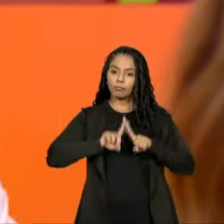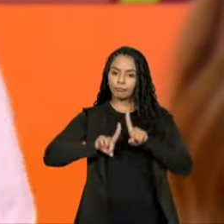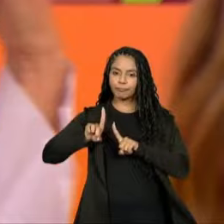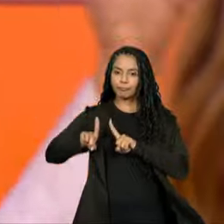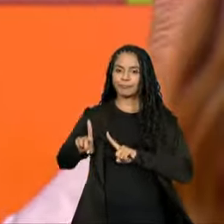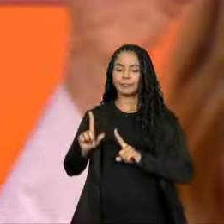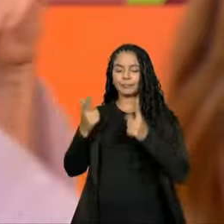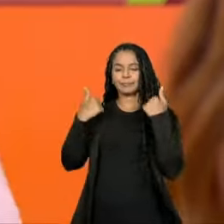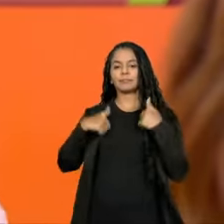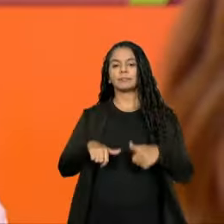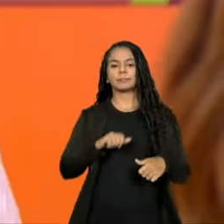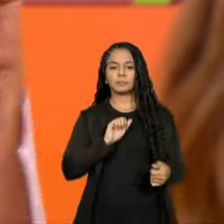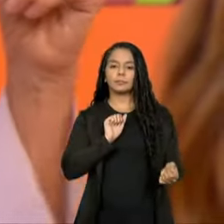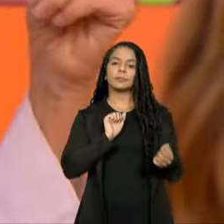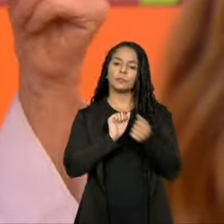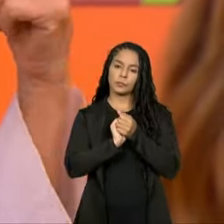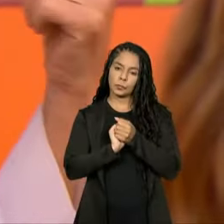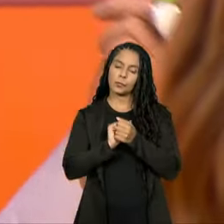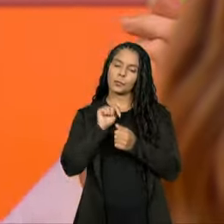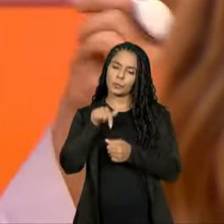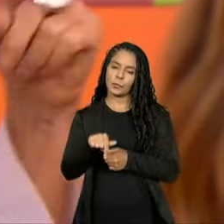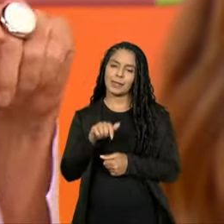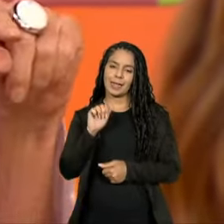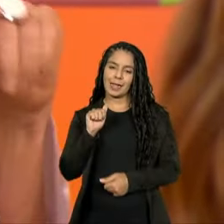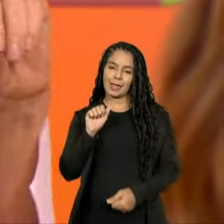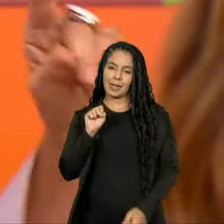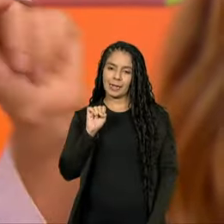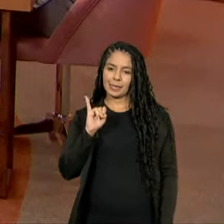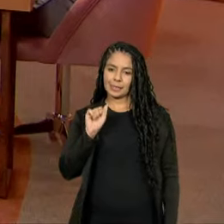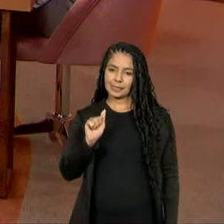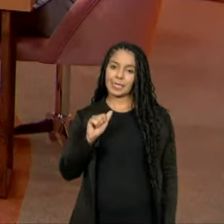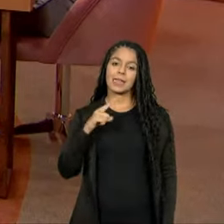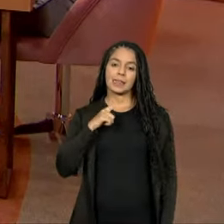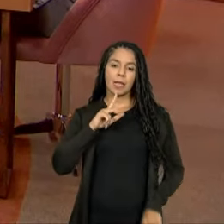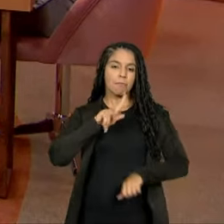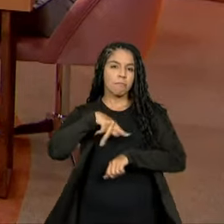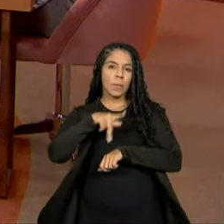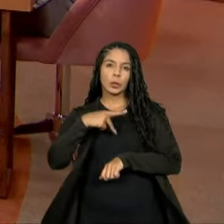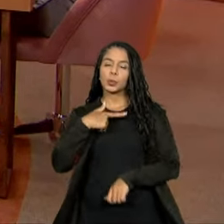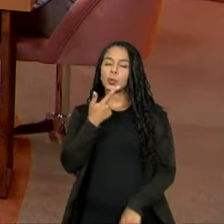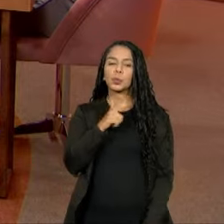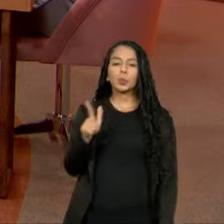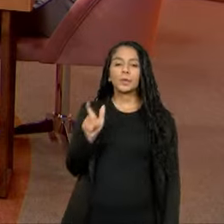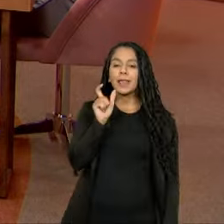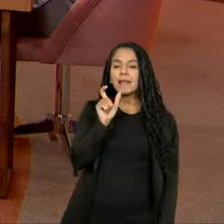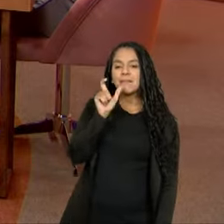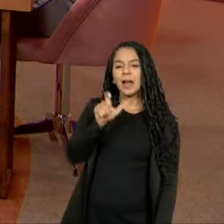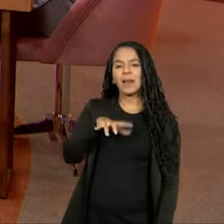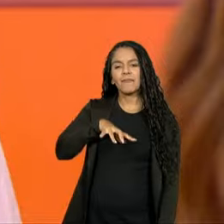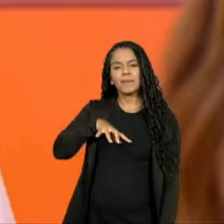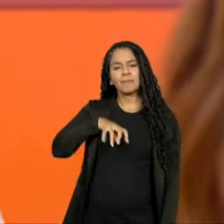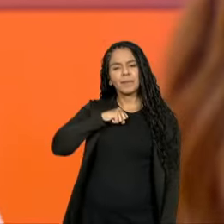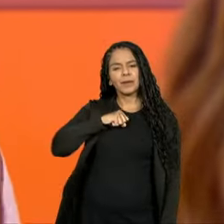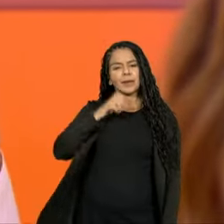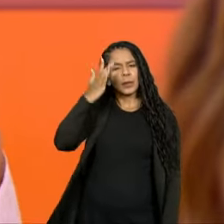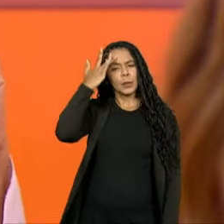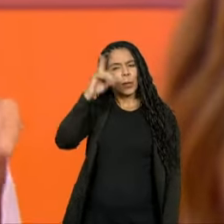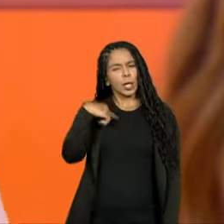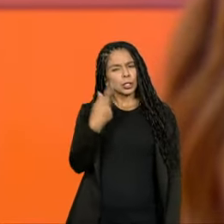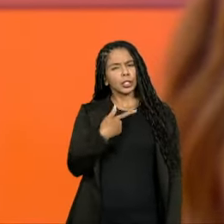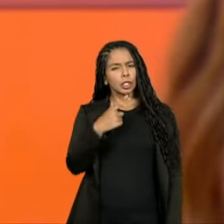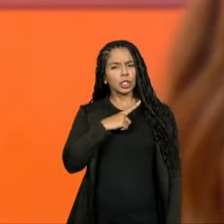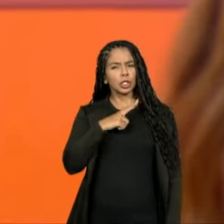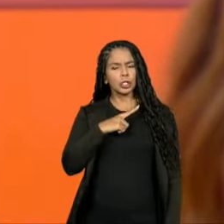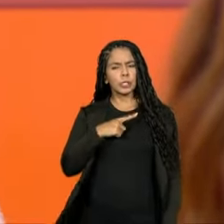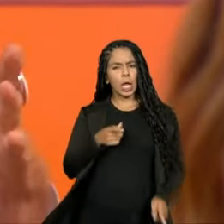Então, juntando com o negócio que na Ásia há países que não têm uma palavra para isso, você não acha que a gente tem um certo domínio?